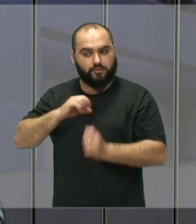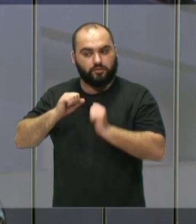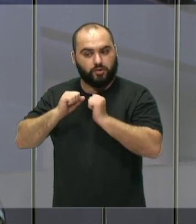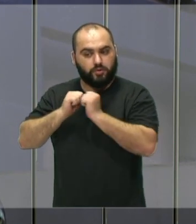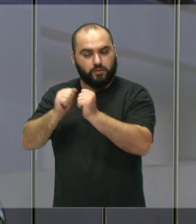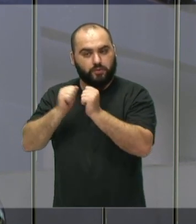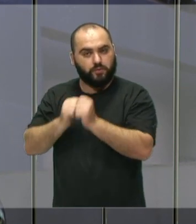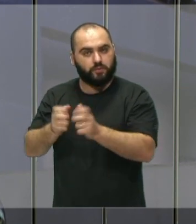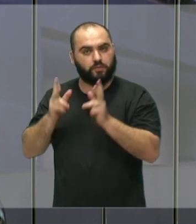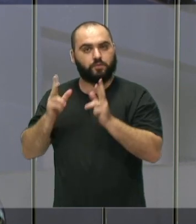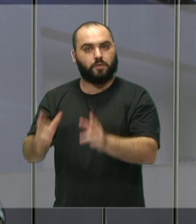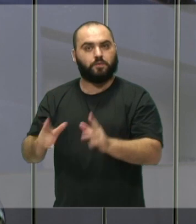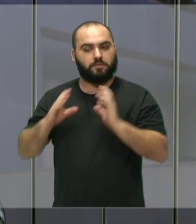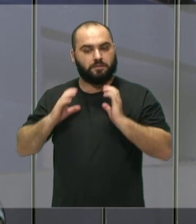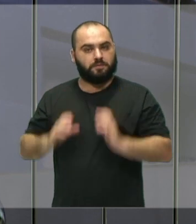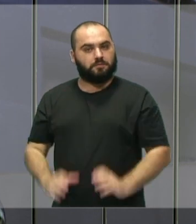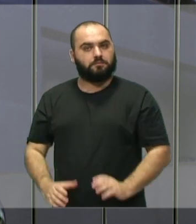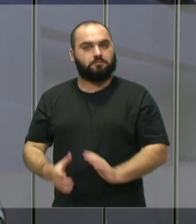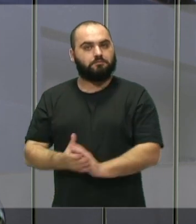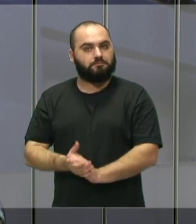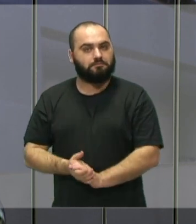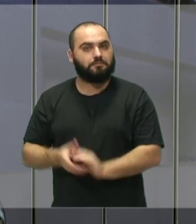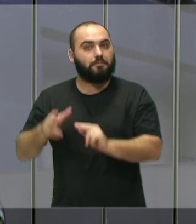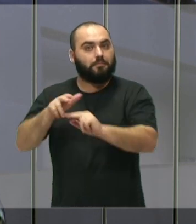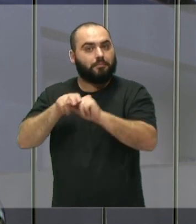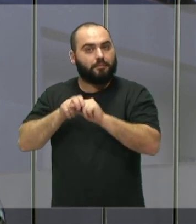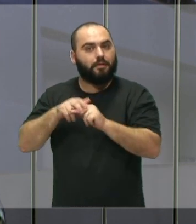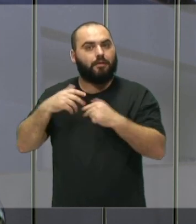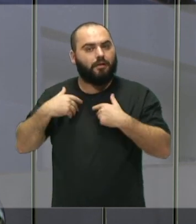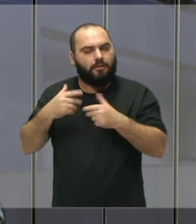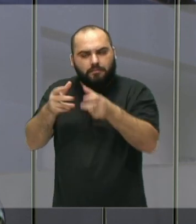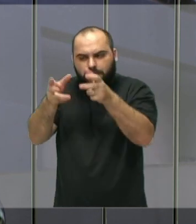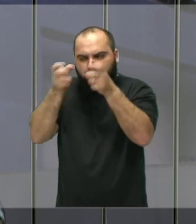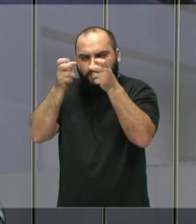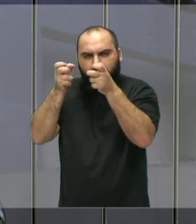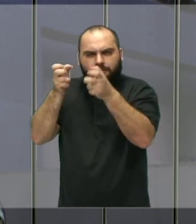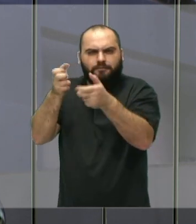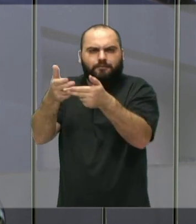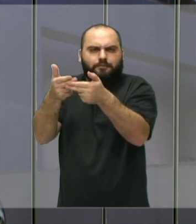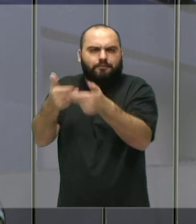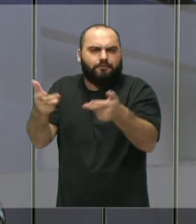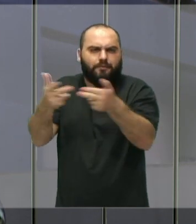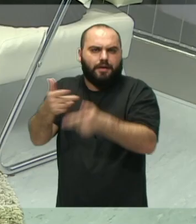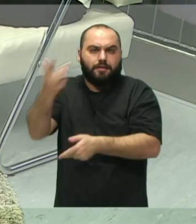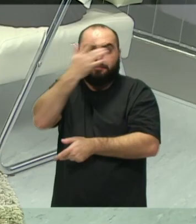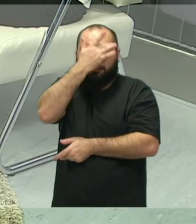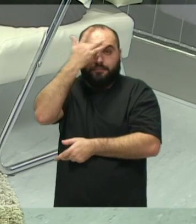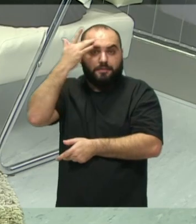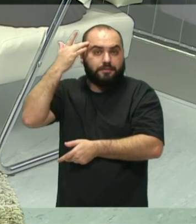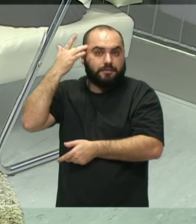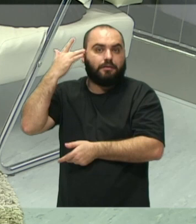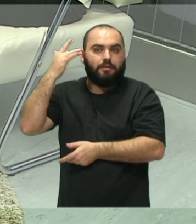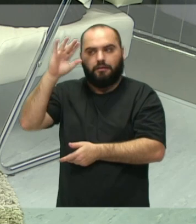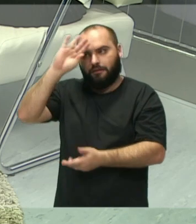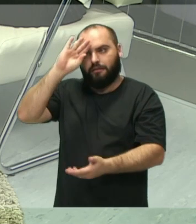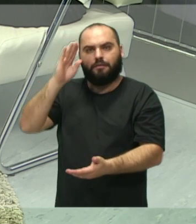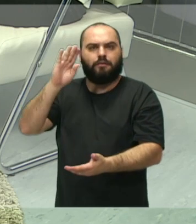né? Então, o que eu percebo também é que ainda, infelizmente, muitas pessoas ainda acreditam em discurso, né?